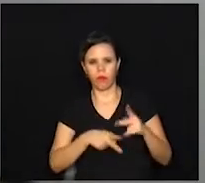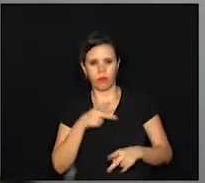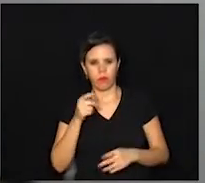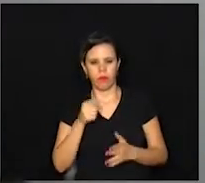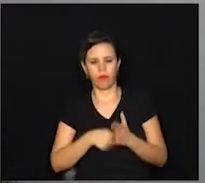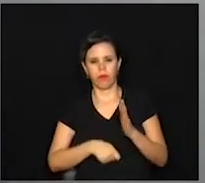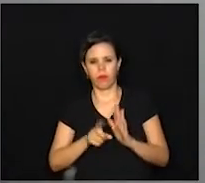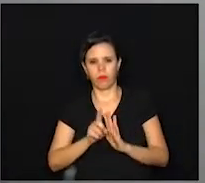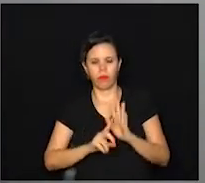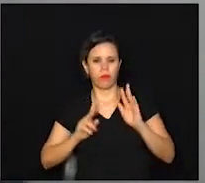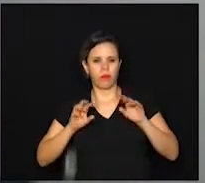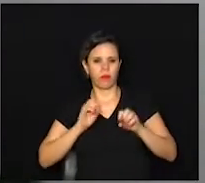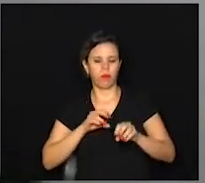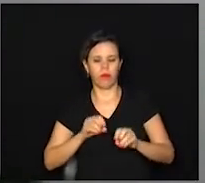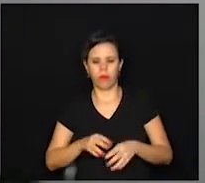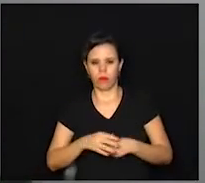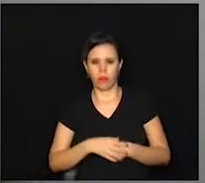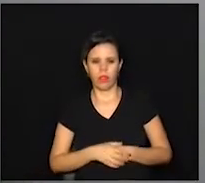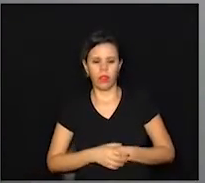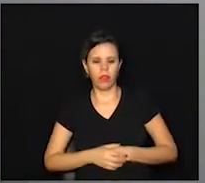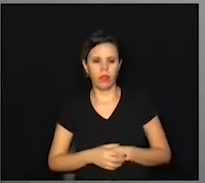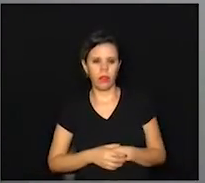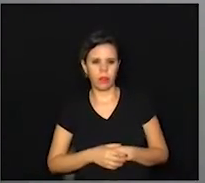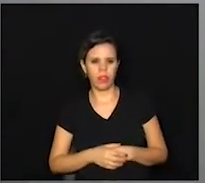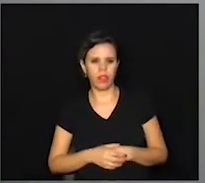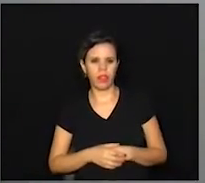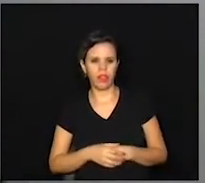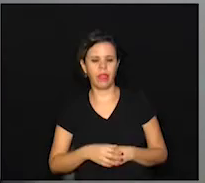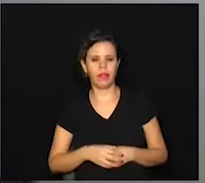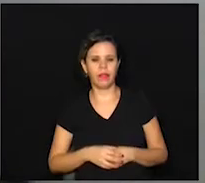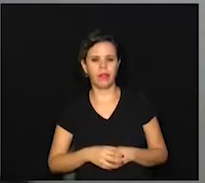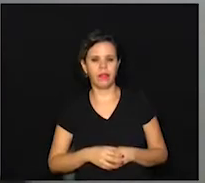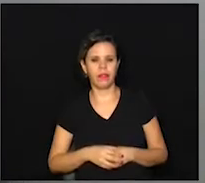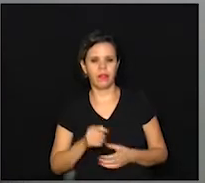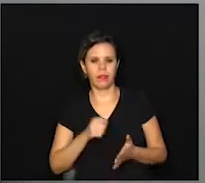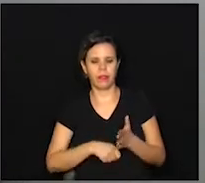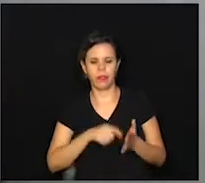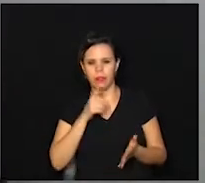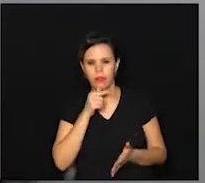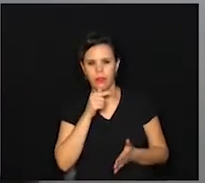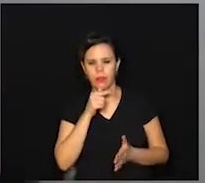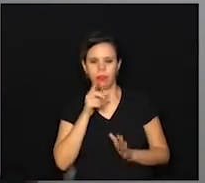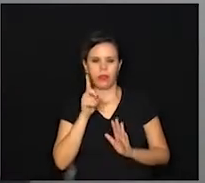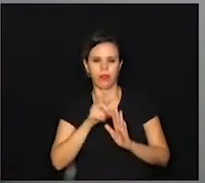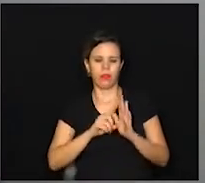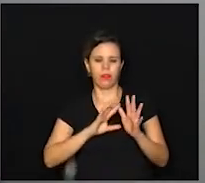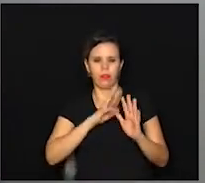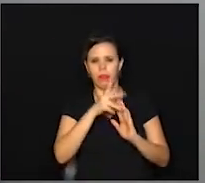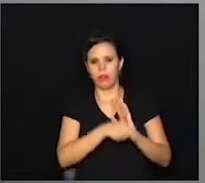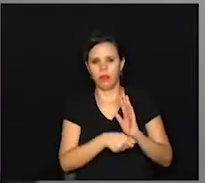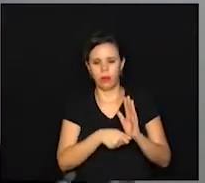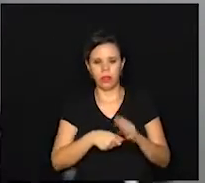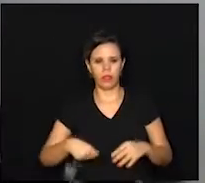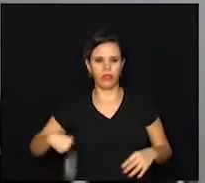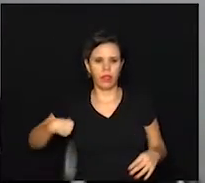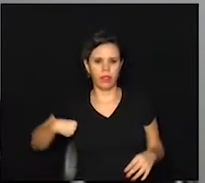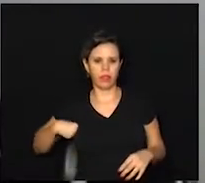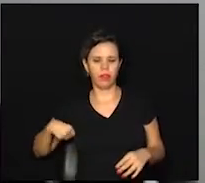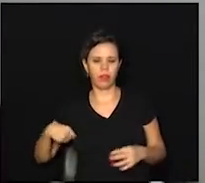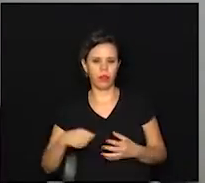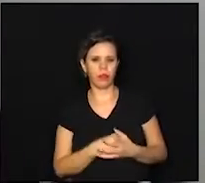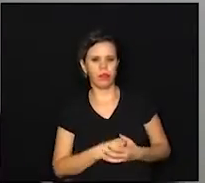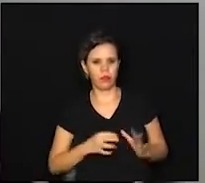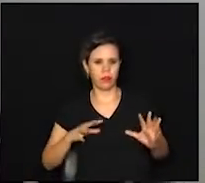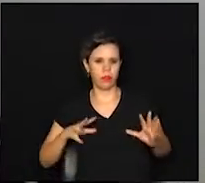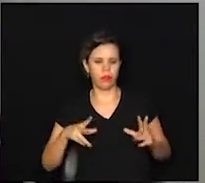direito à educação, isso é direito humano. Quando as pessoas reivindicam o direito à água, direito ao meio ambiente, direito tudo,